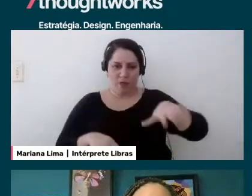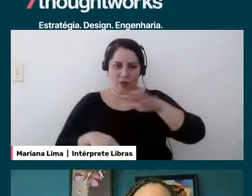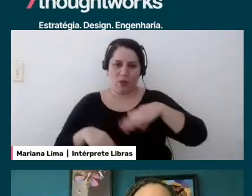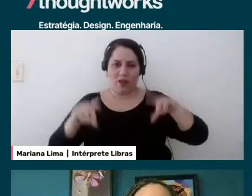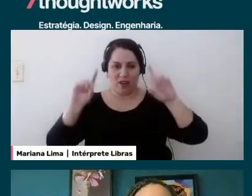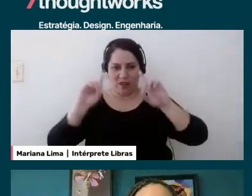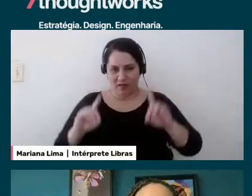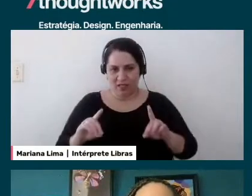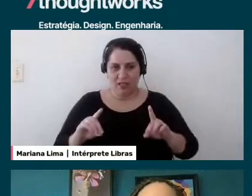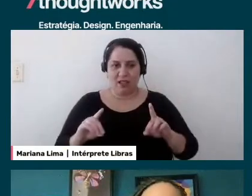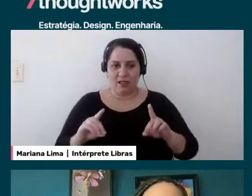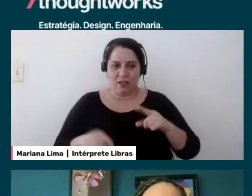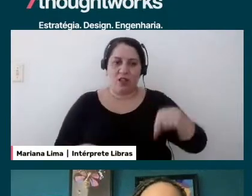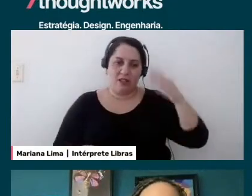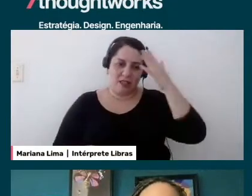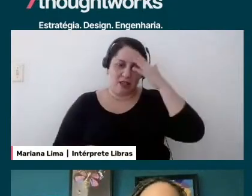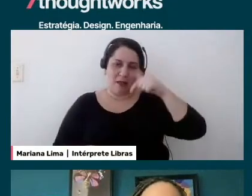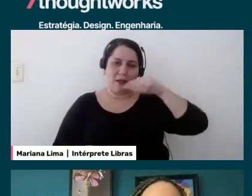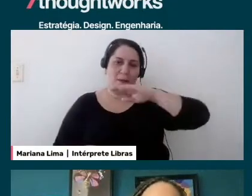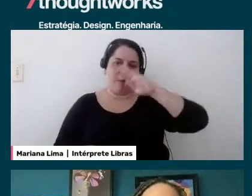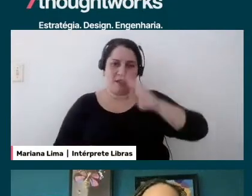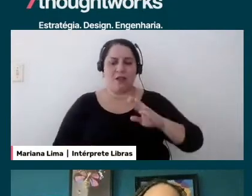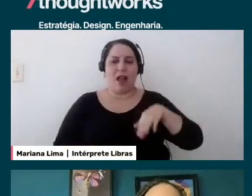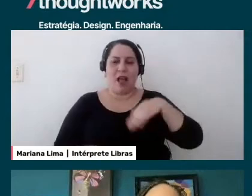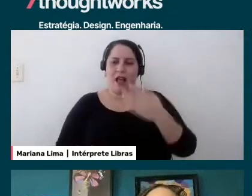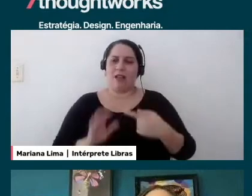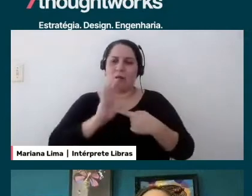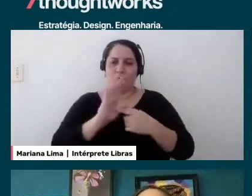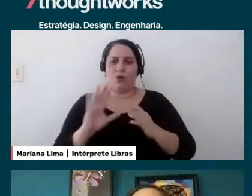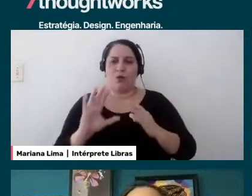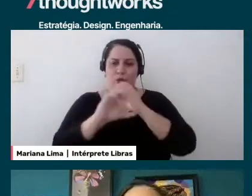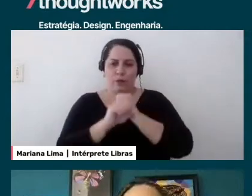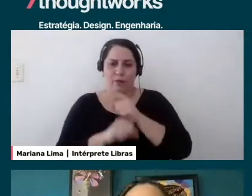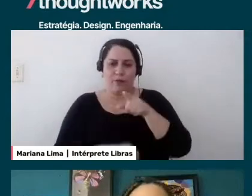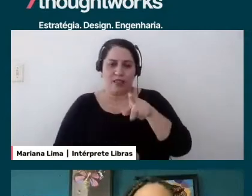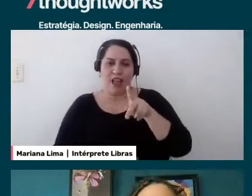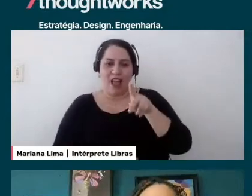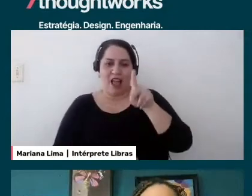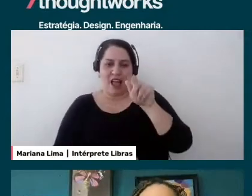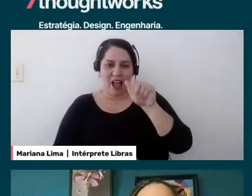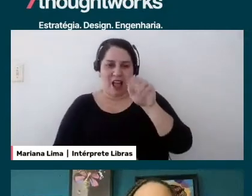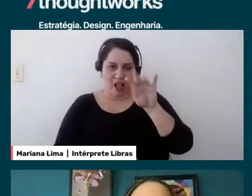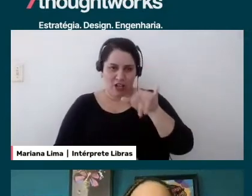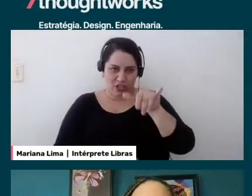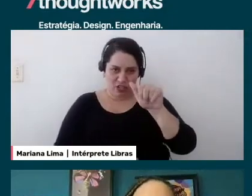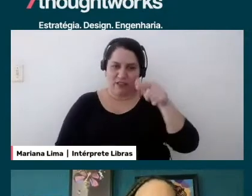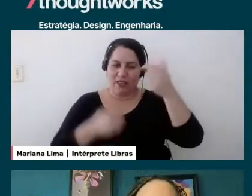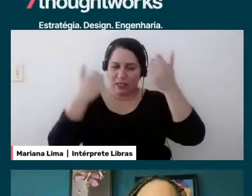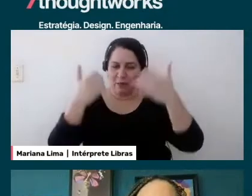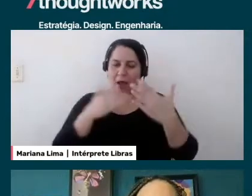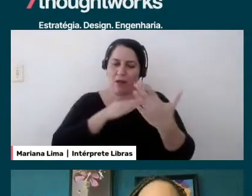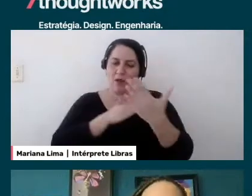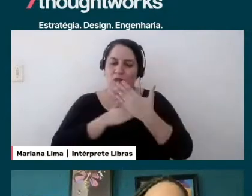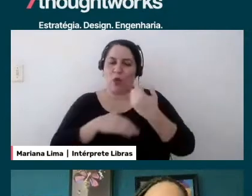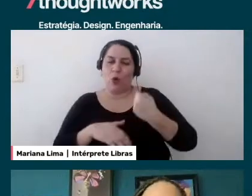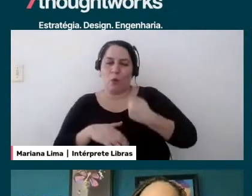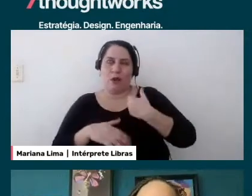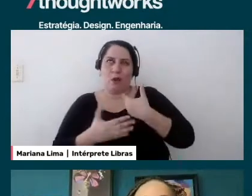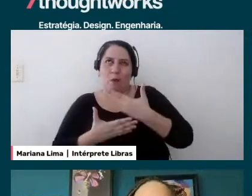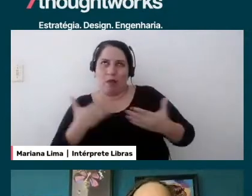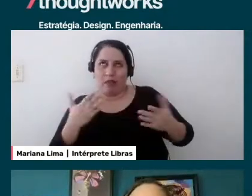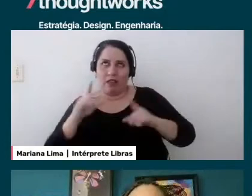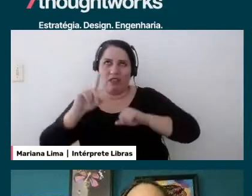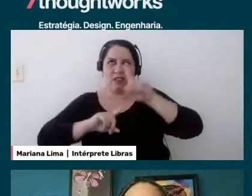gente sabe que no Brasil ainda tem os dados, a Kátia vai me ajudar aqui, se é para eu não errar nenhuma estatística, mas assim, em torno ali